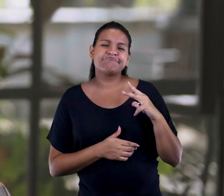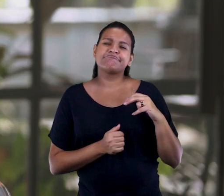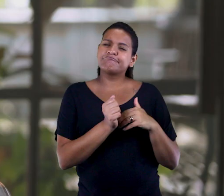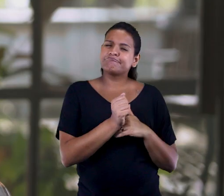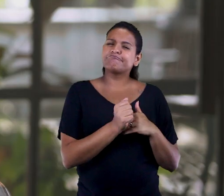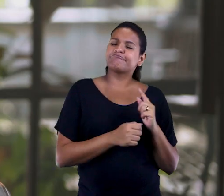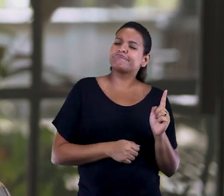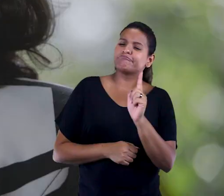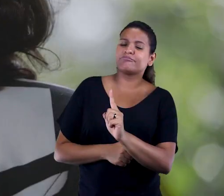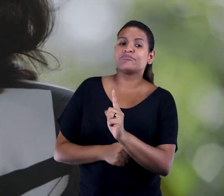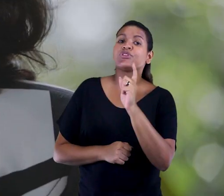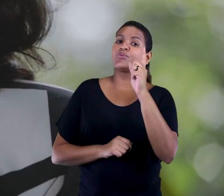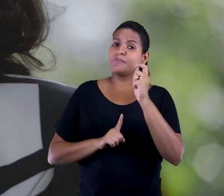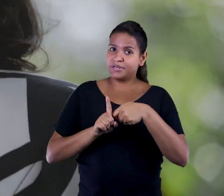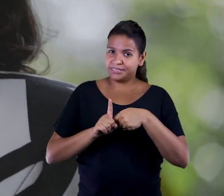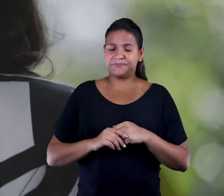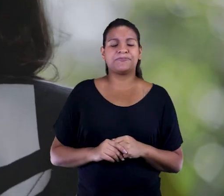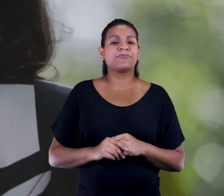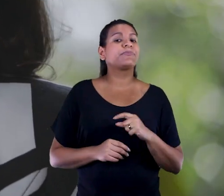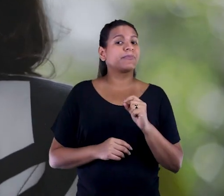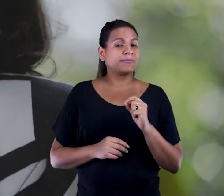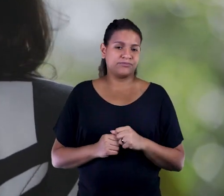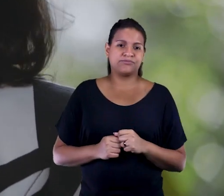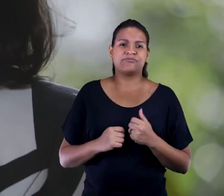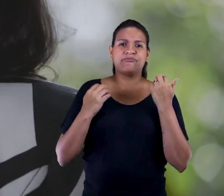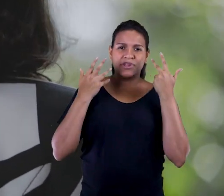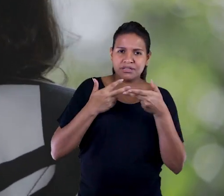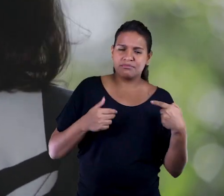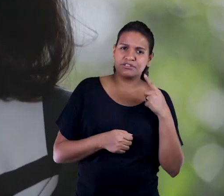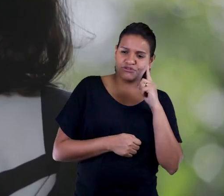por cerca de 1 mês. Esse detetive, então, via entrar animais,